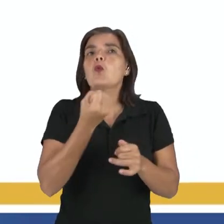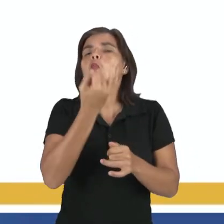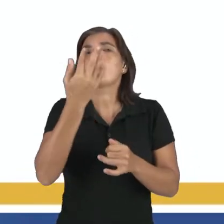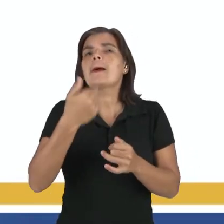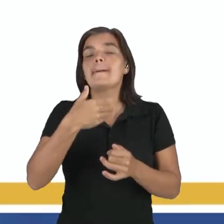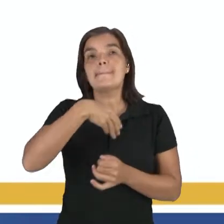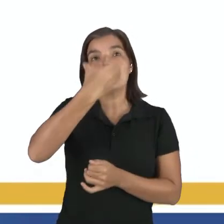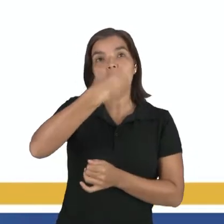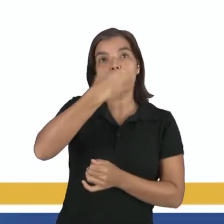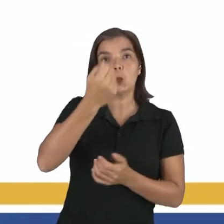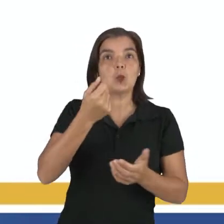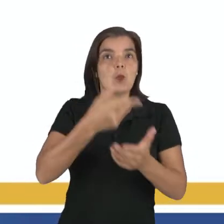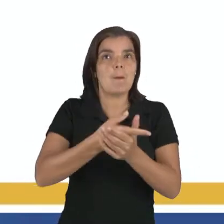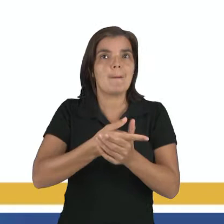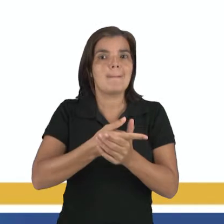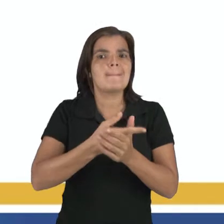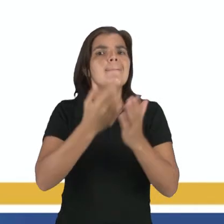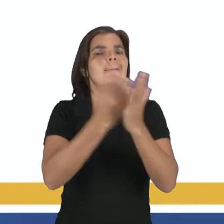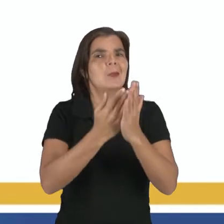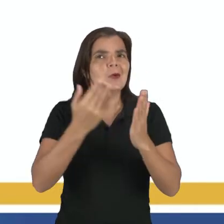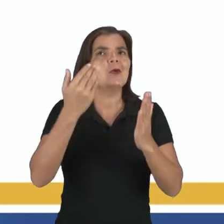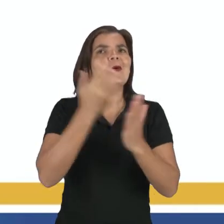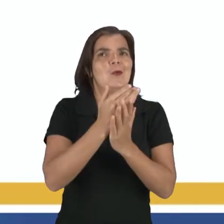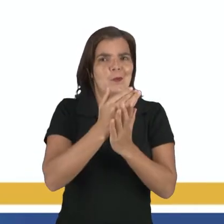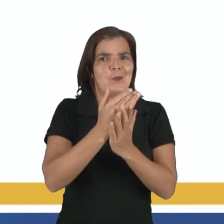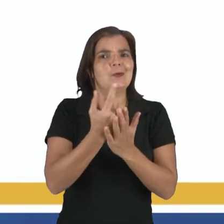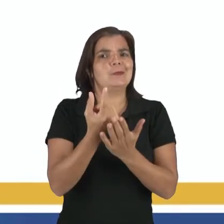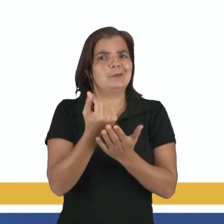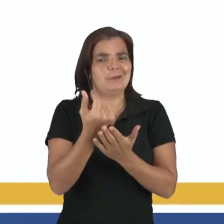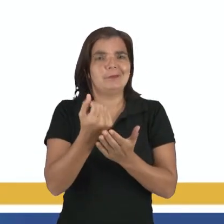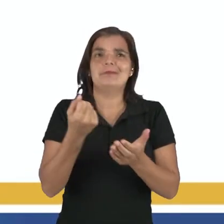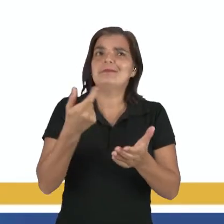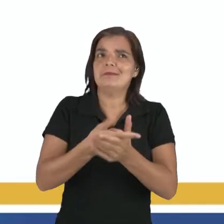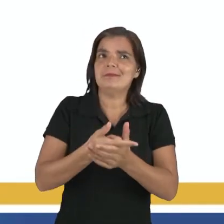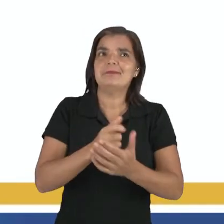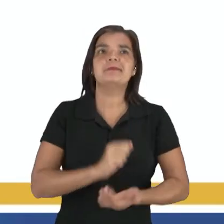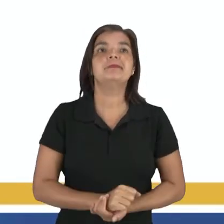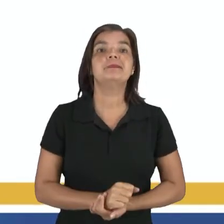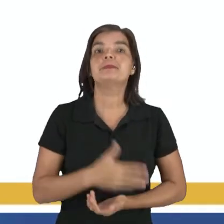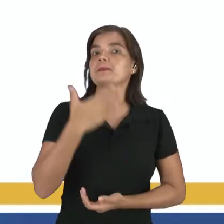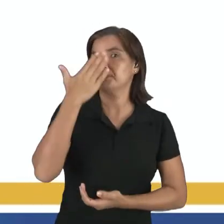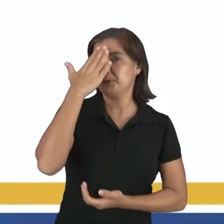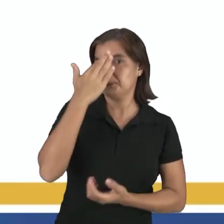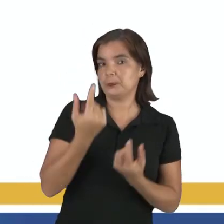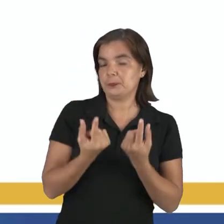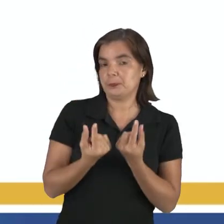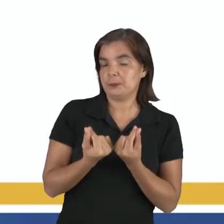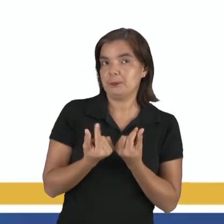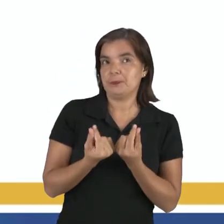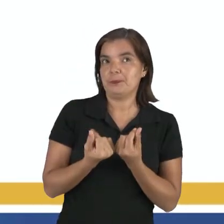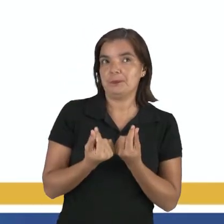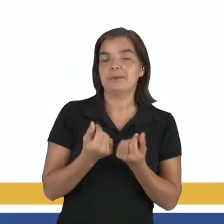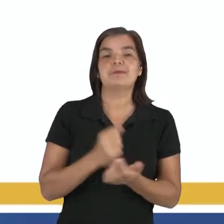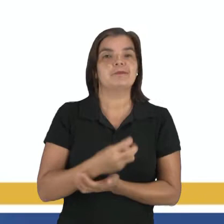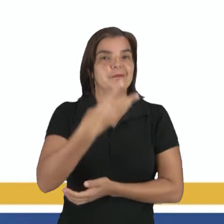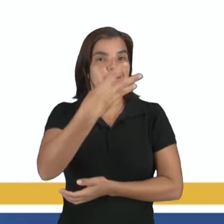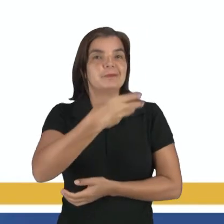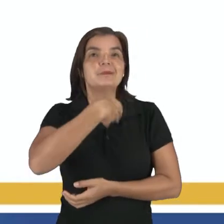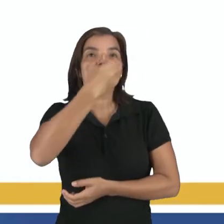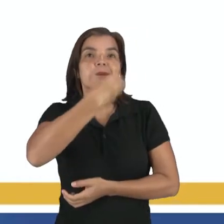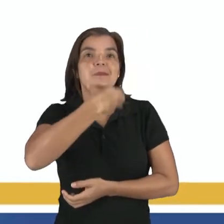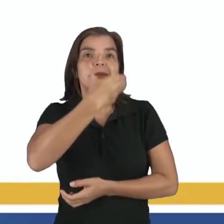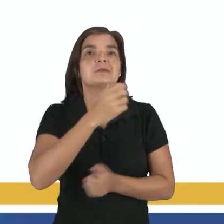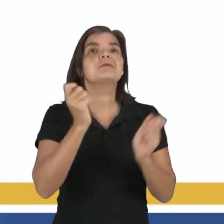quanto mais maçã você compra maior será o valor da sua compra sabendo o preço